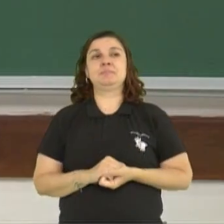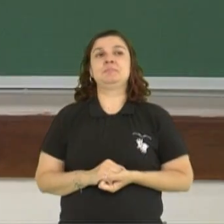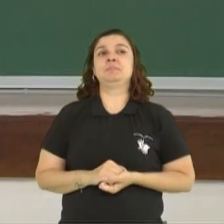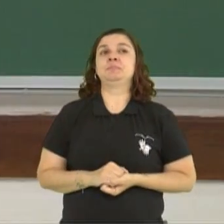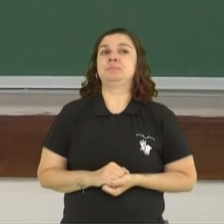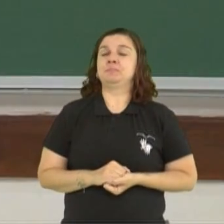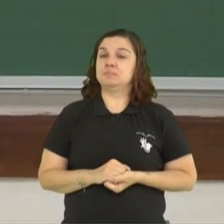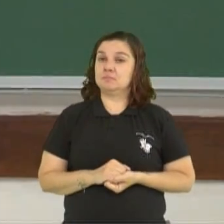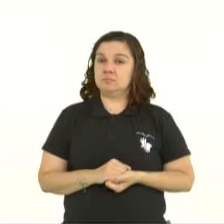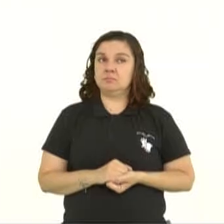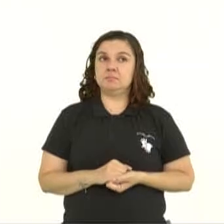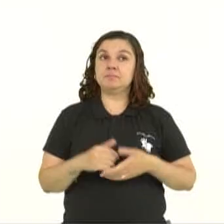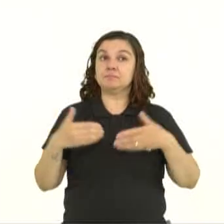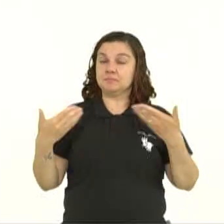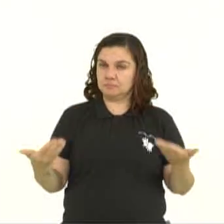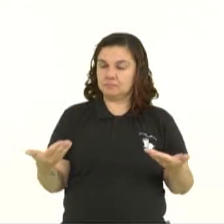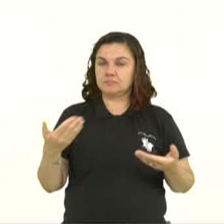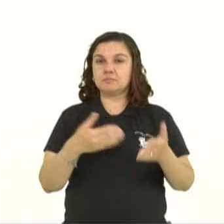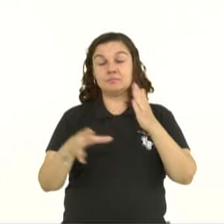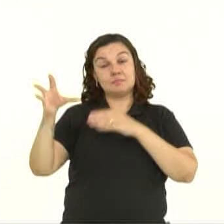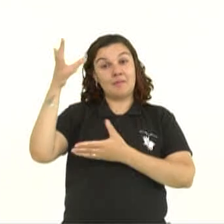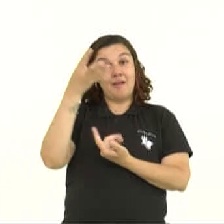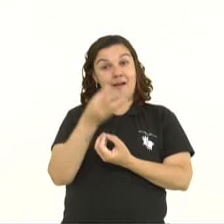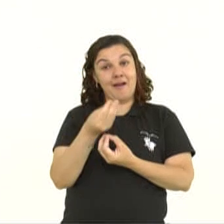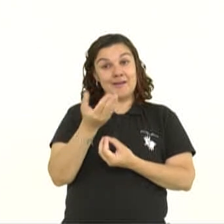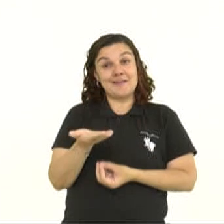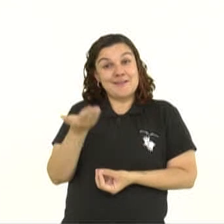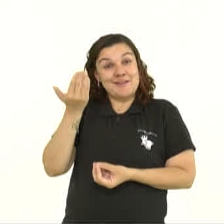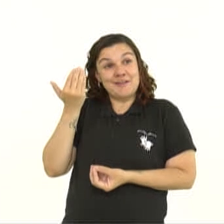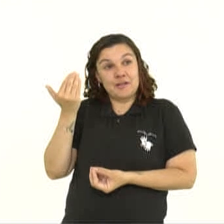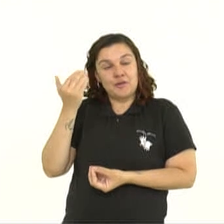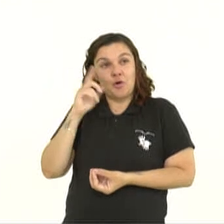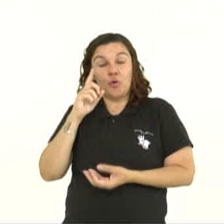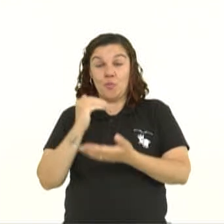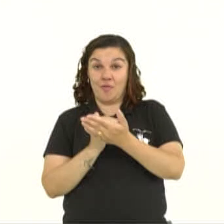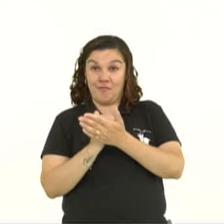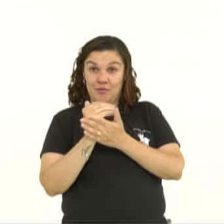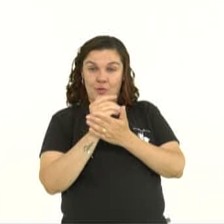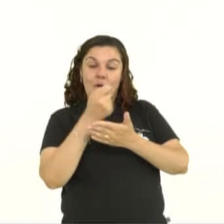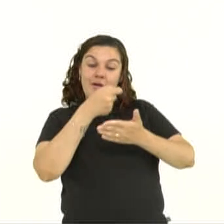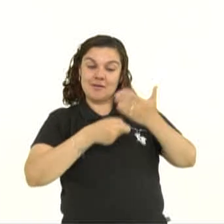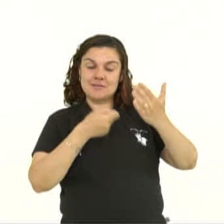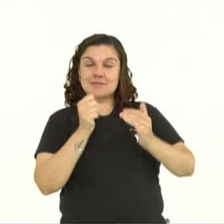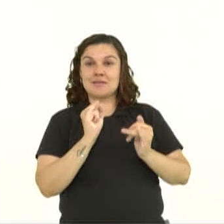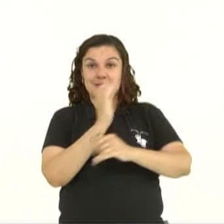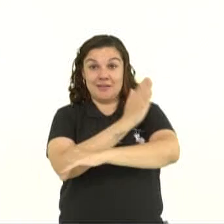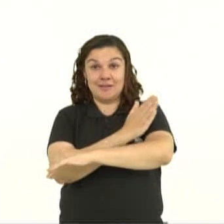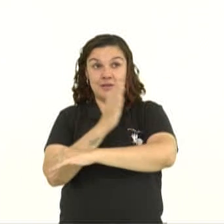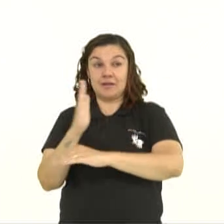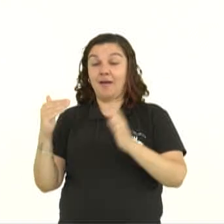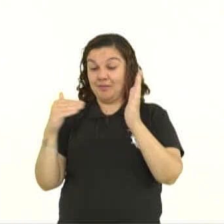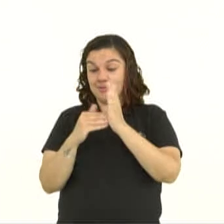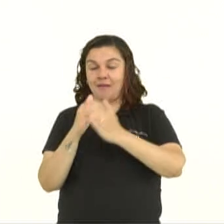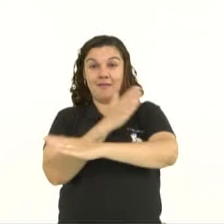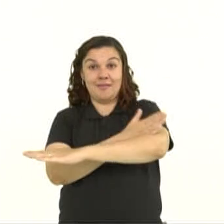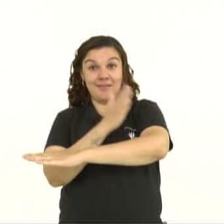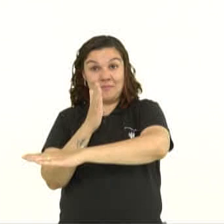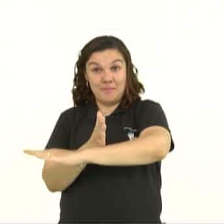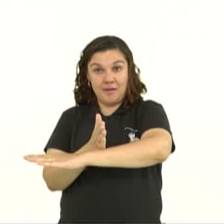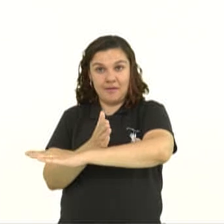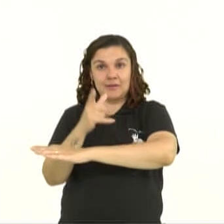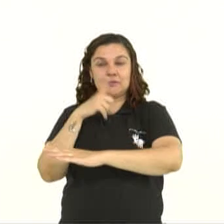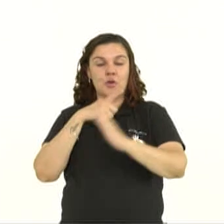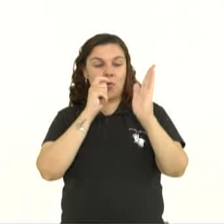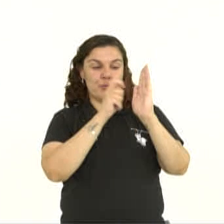pré-histórica. E nós temos a arte antiga, manifestações artísticas desde a invenção da escrita, Idade Média, até a Idade Média. A arte era usada